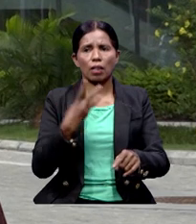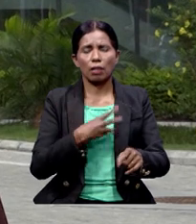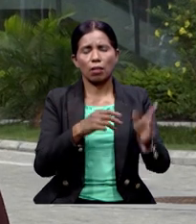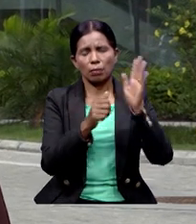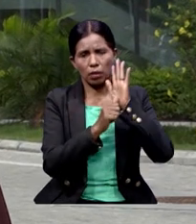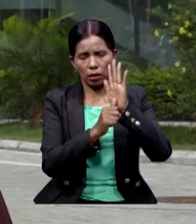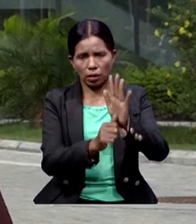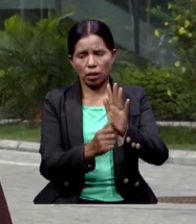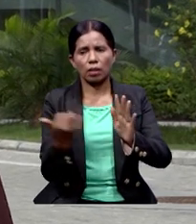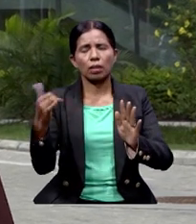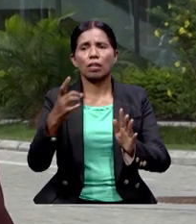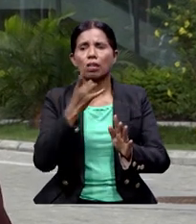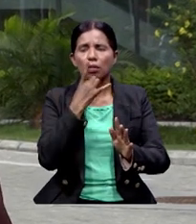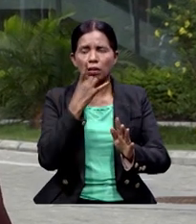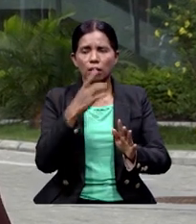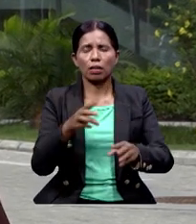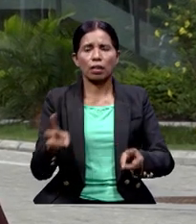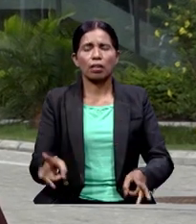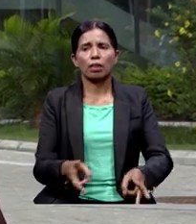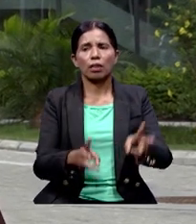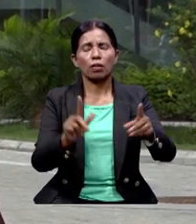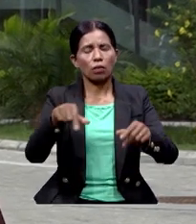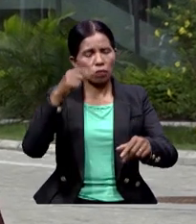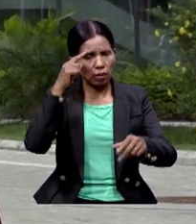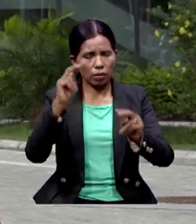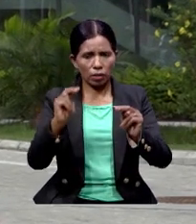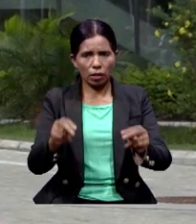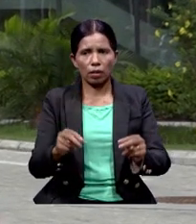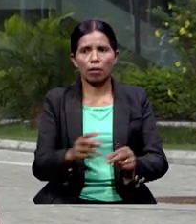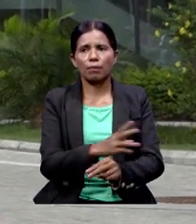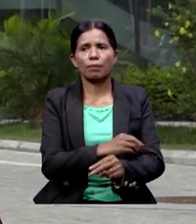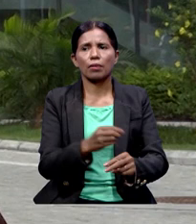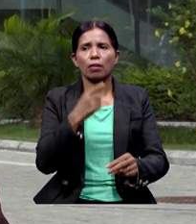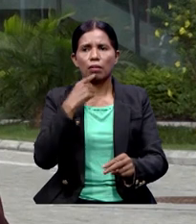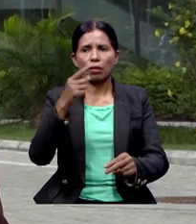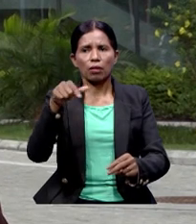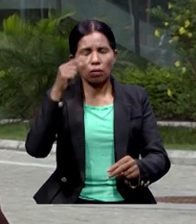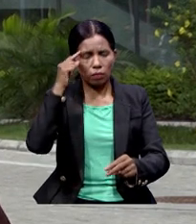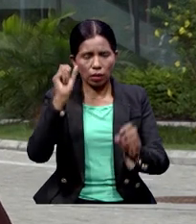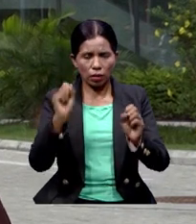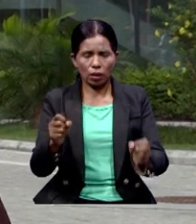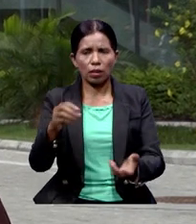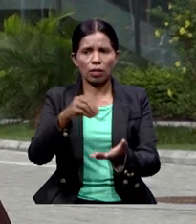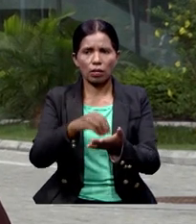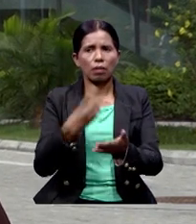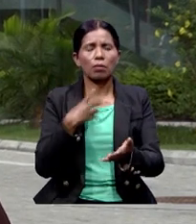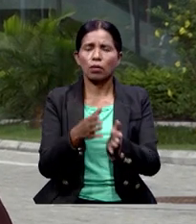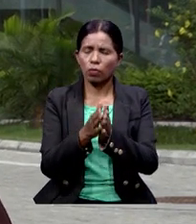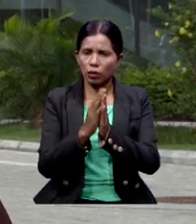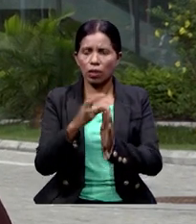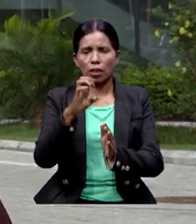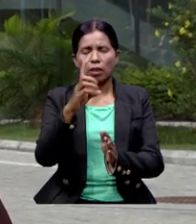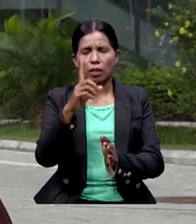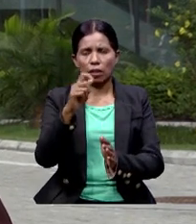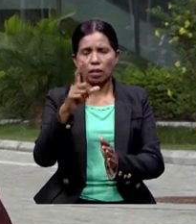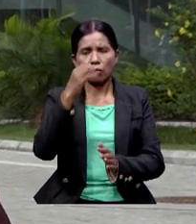apresentação que a eletricidade, estrada, né, governo tem assegura, então se acordo até essa, né, governo tem assegura do né. A mi uso vai DTL, ba